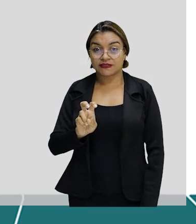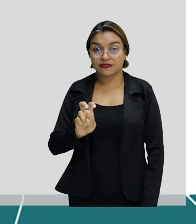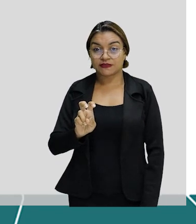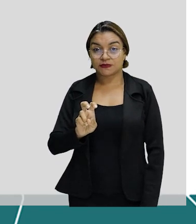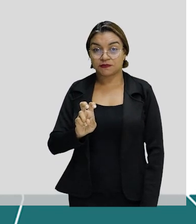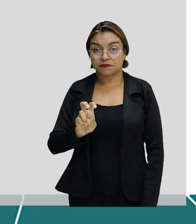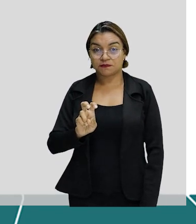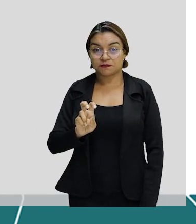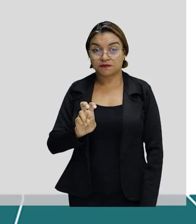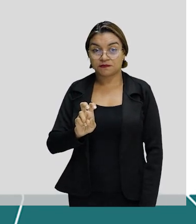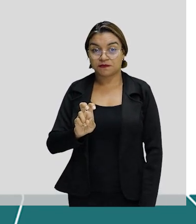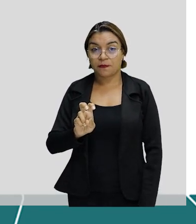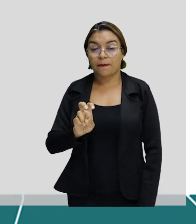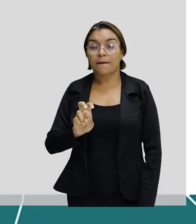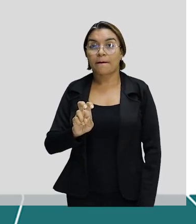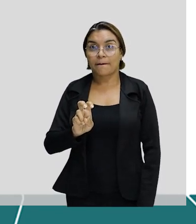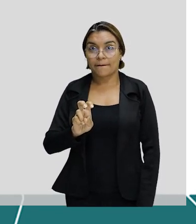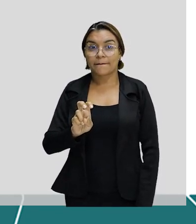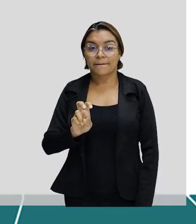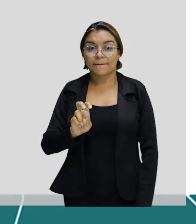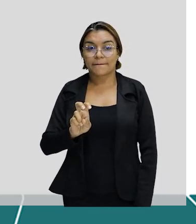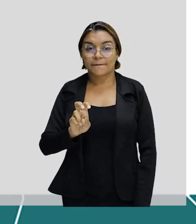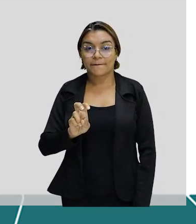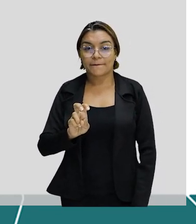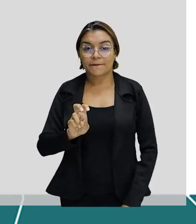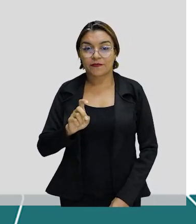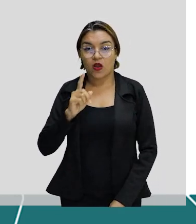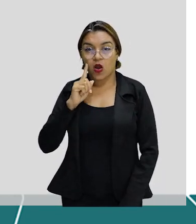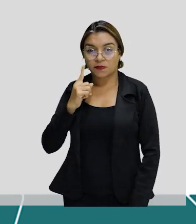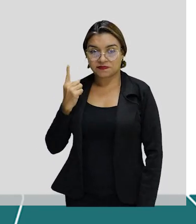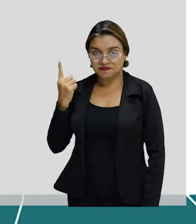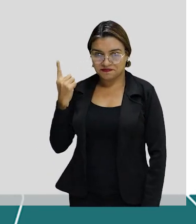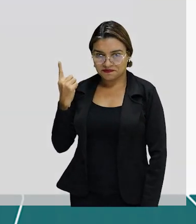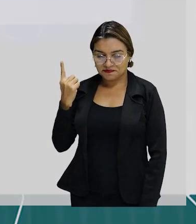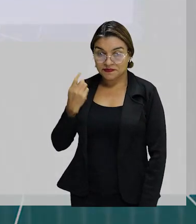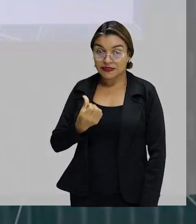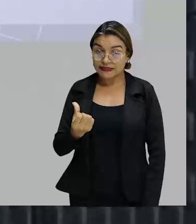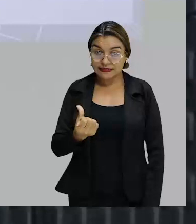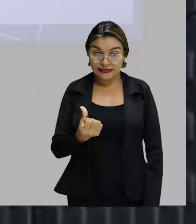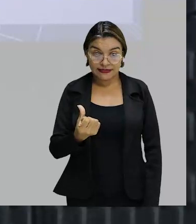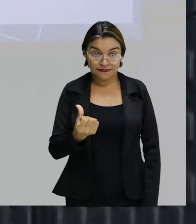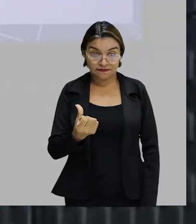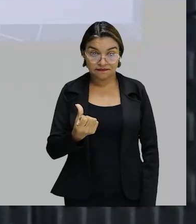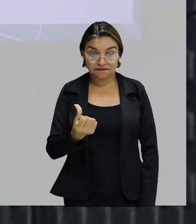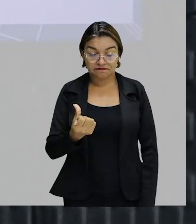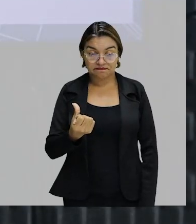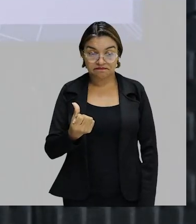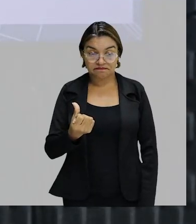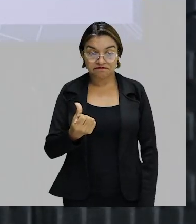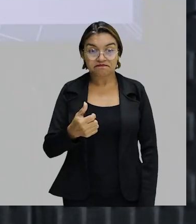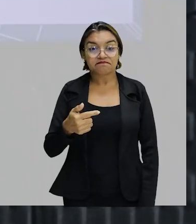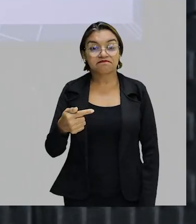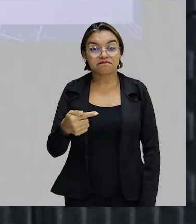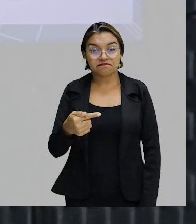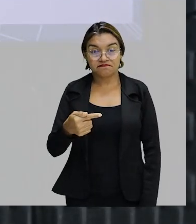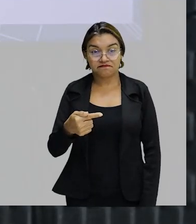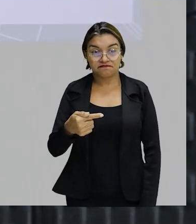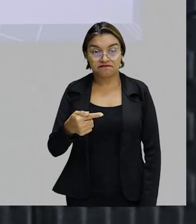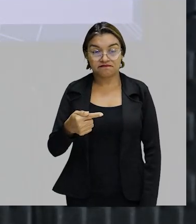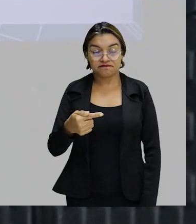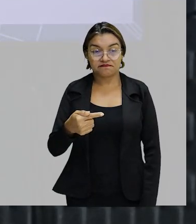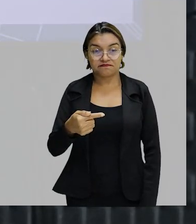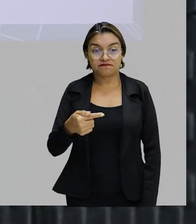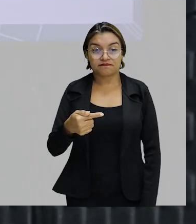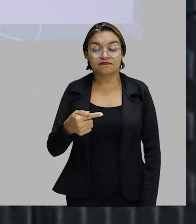área de disputa jogos olímpicos tá aí entre parênteses tipos de saltos estilos de